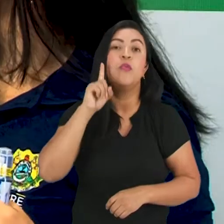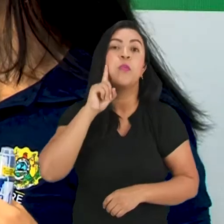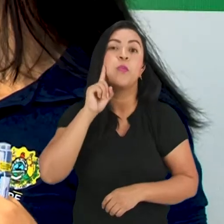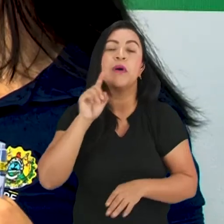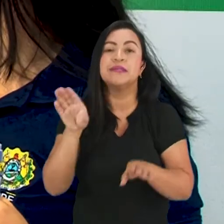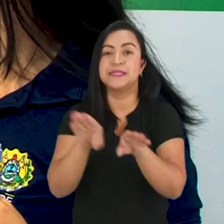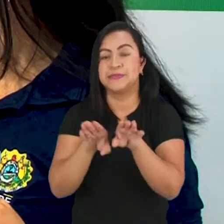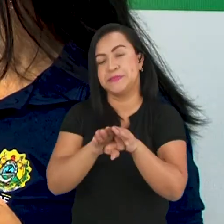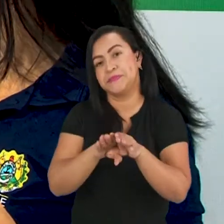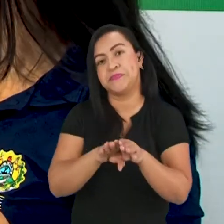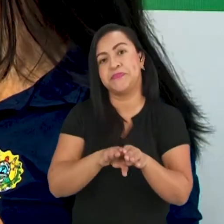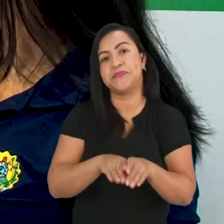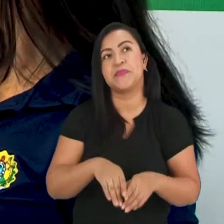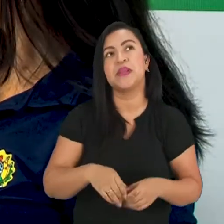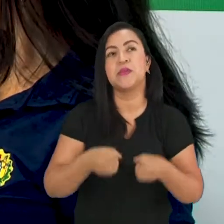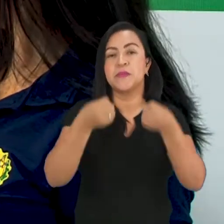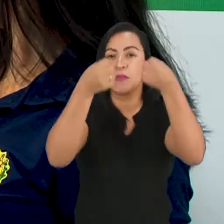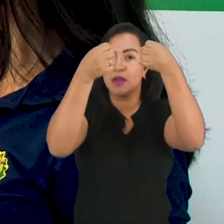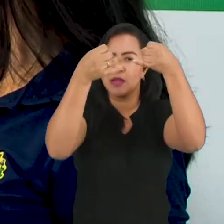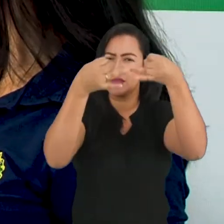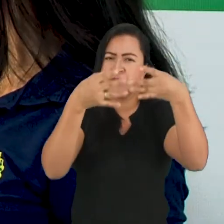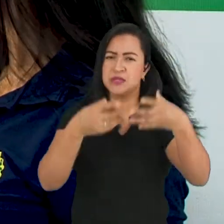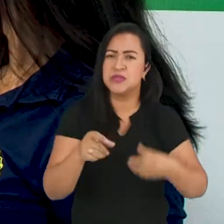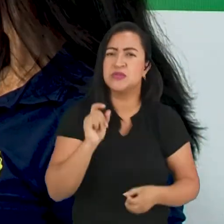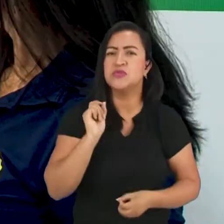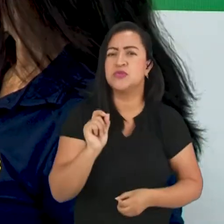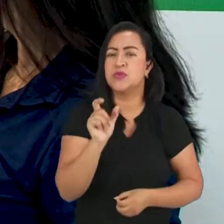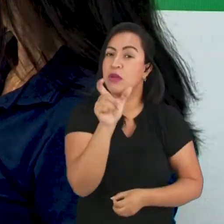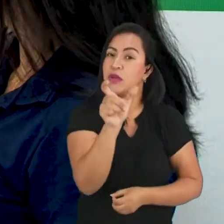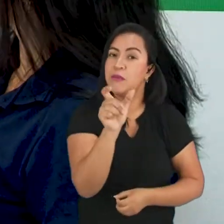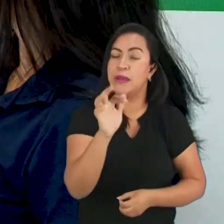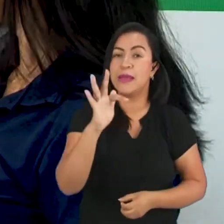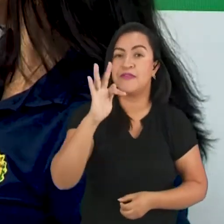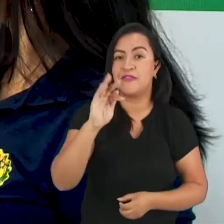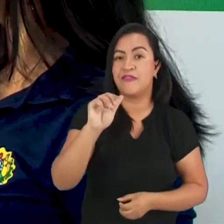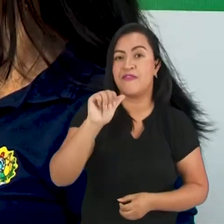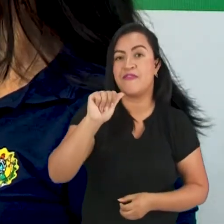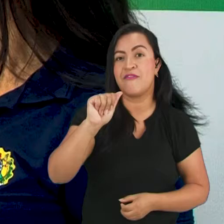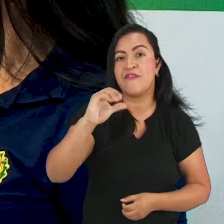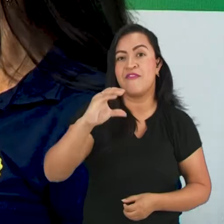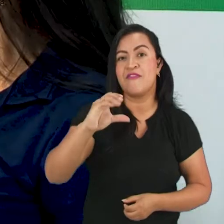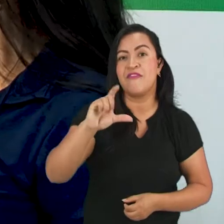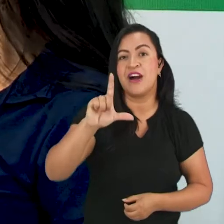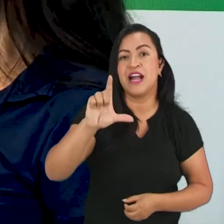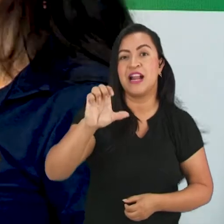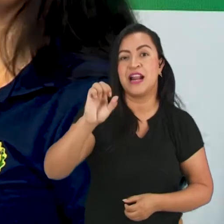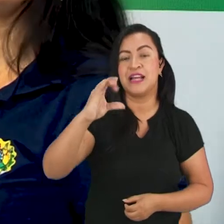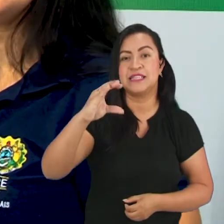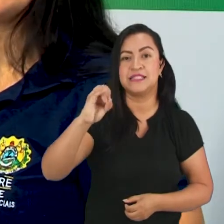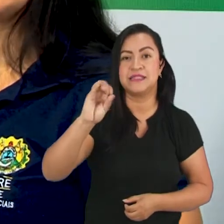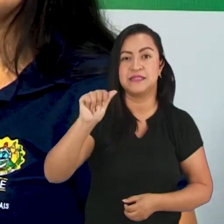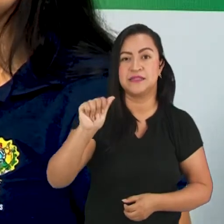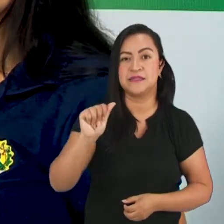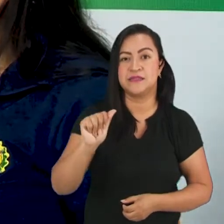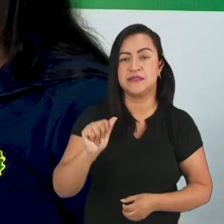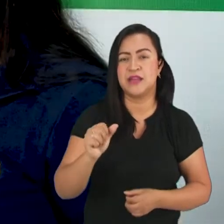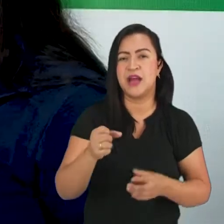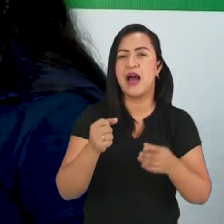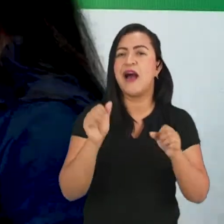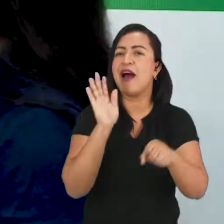aí, ó. A explicação sobre o que é falésia ajuda a entender o tipo de lugar em que as andorinhas fazem